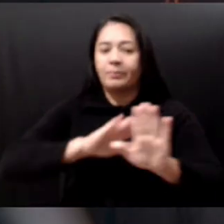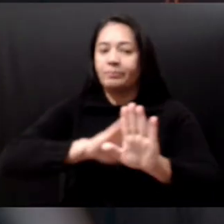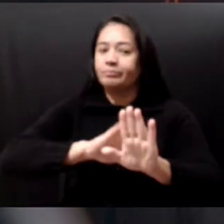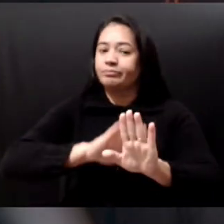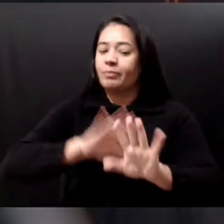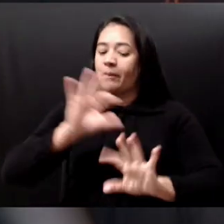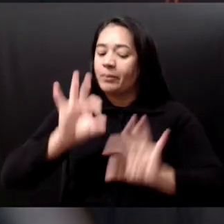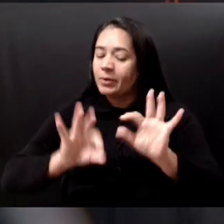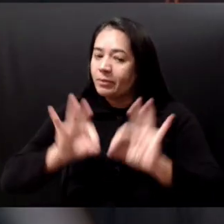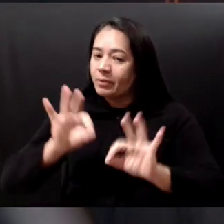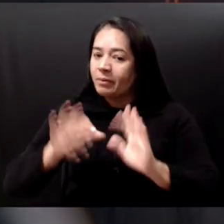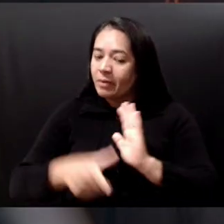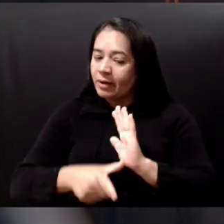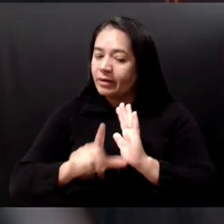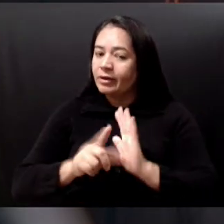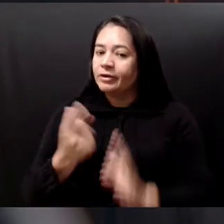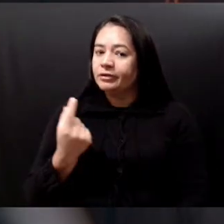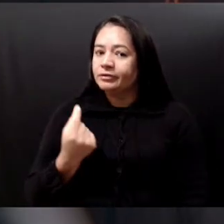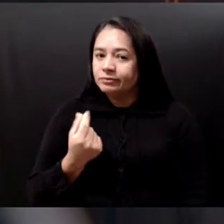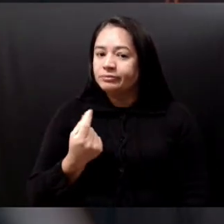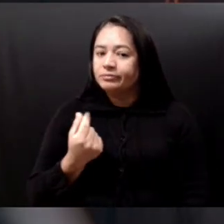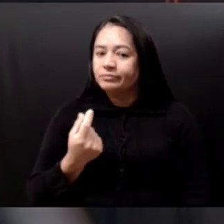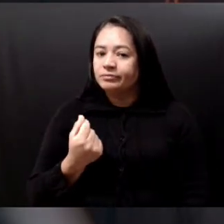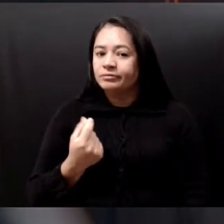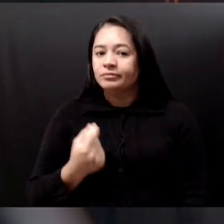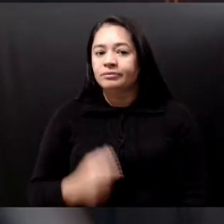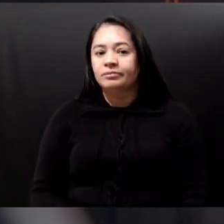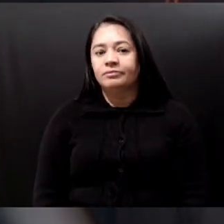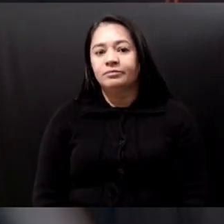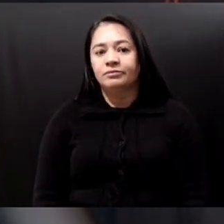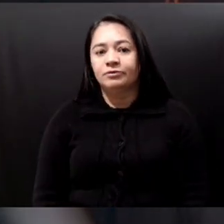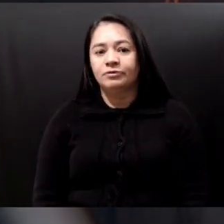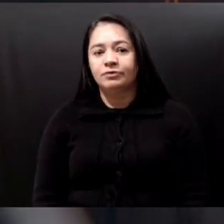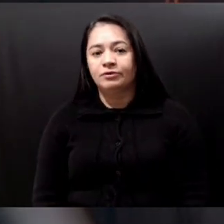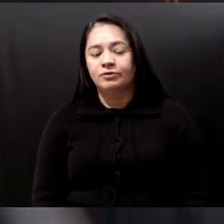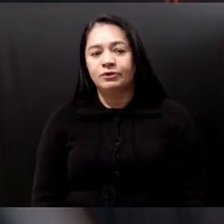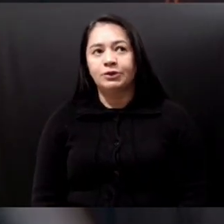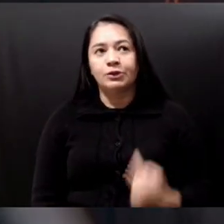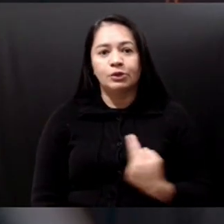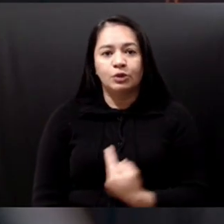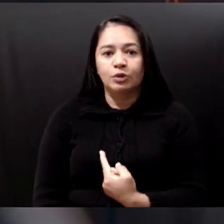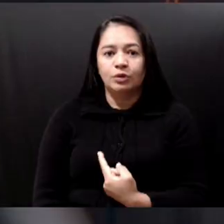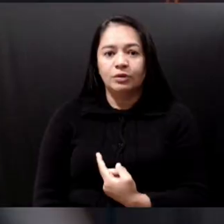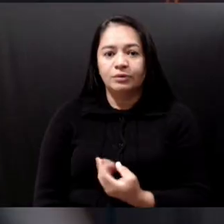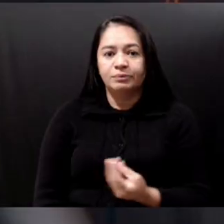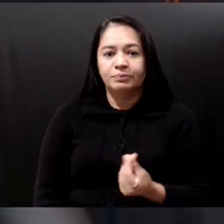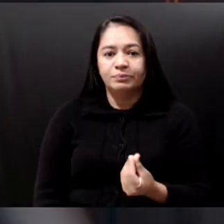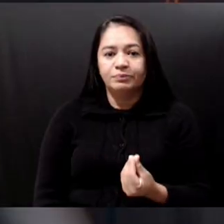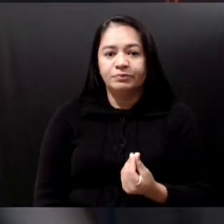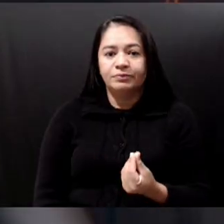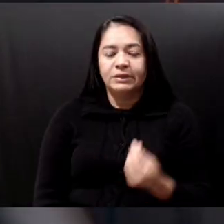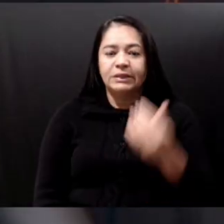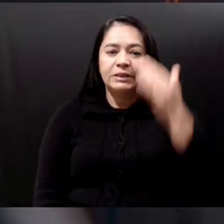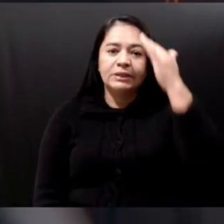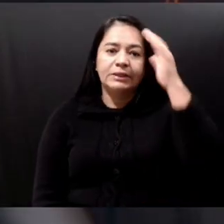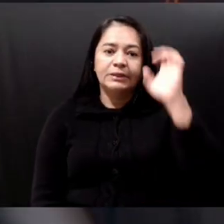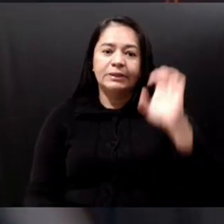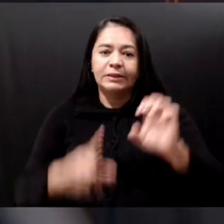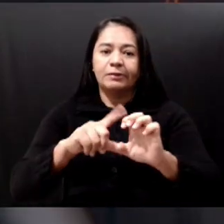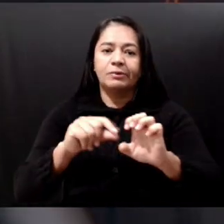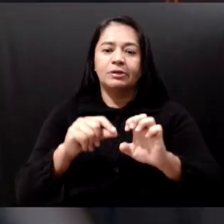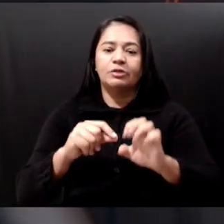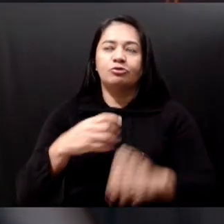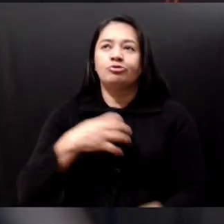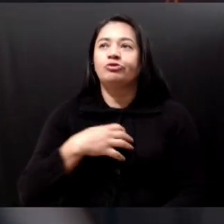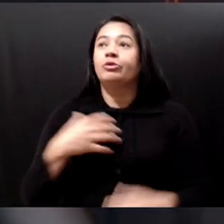Uhum, Eh, a gente não pode empreender de maneira aventureira.